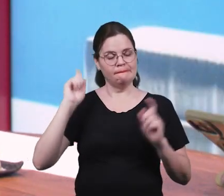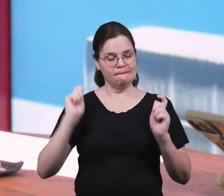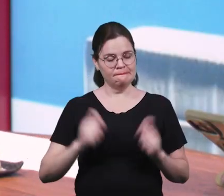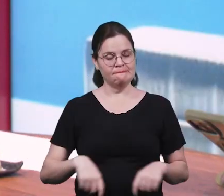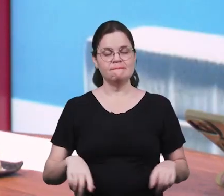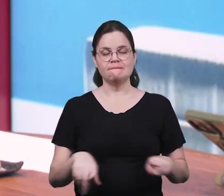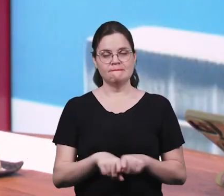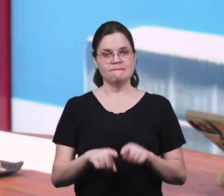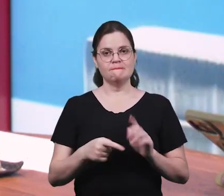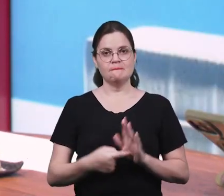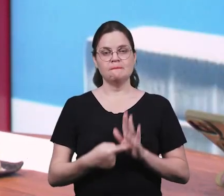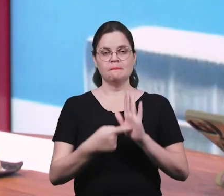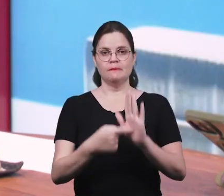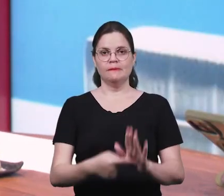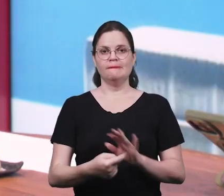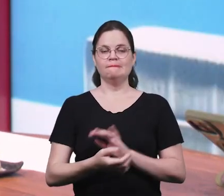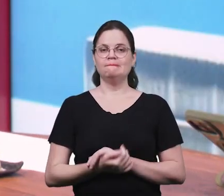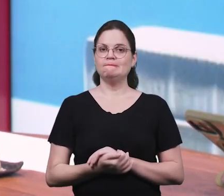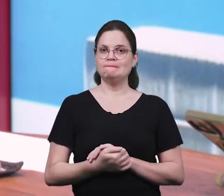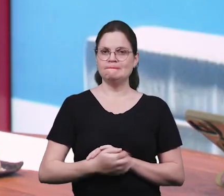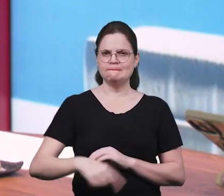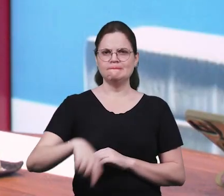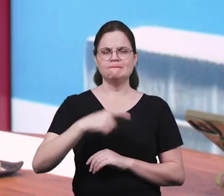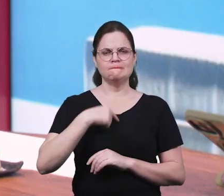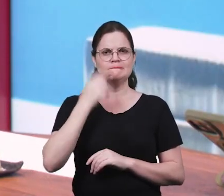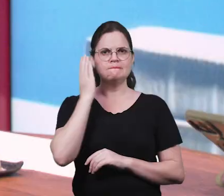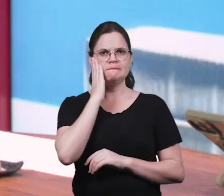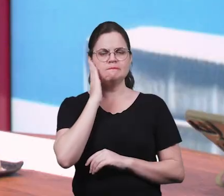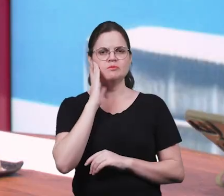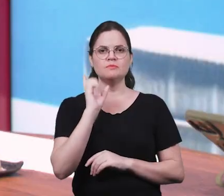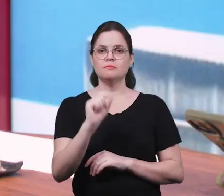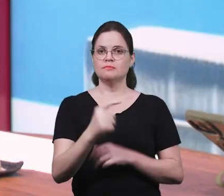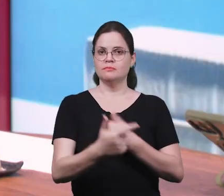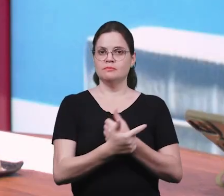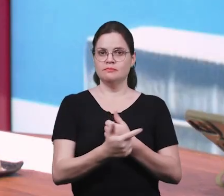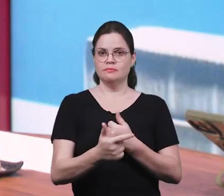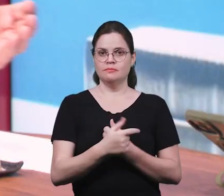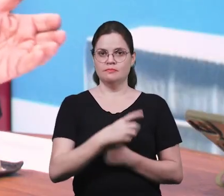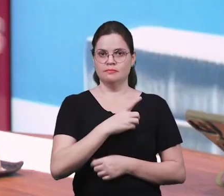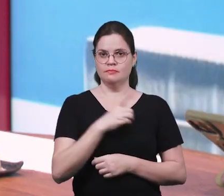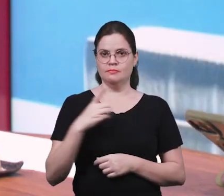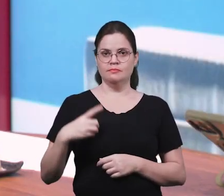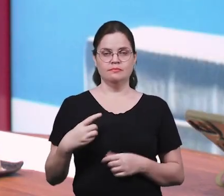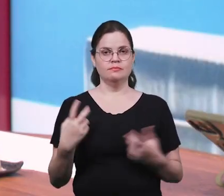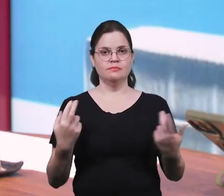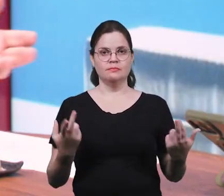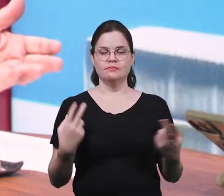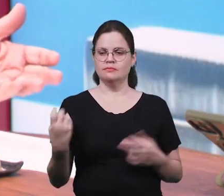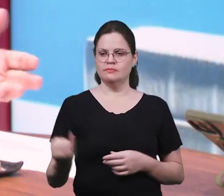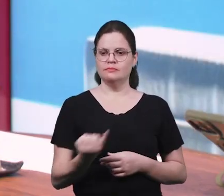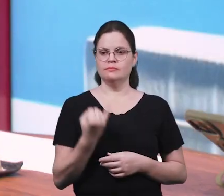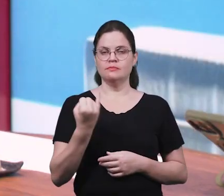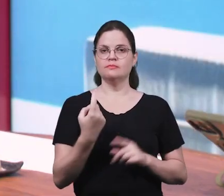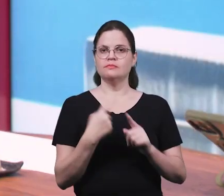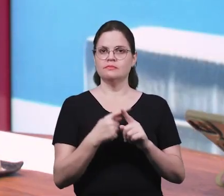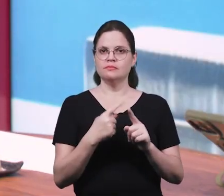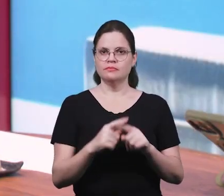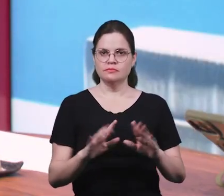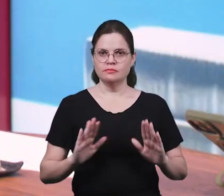E aí a função do diácono é importante, é agir em cima disso, vamos dizer assim, agir no profético,